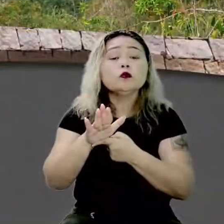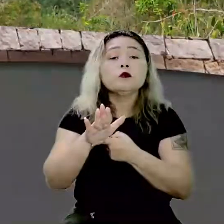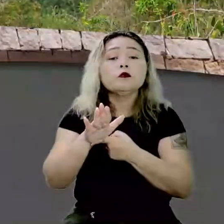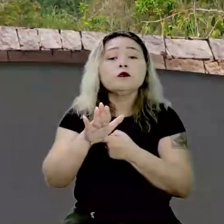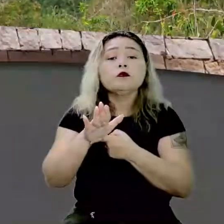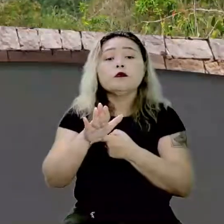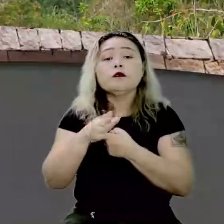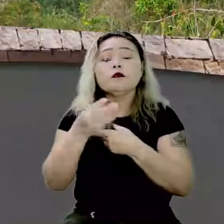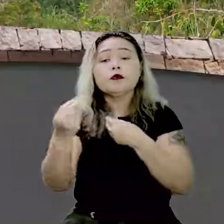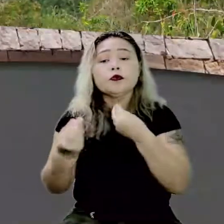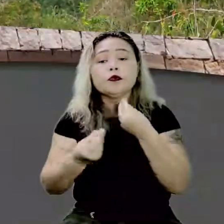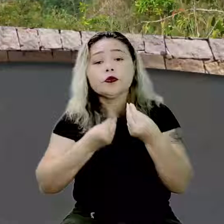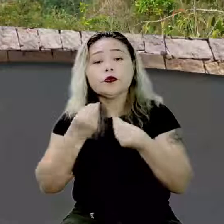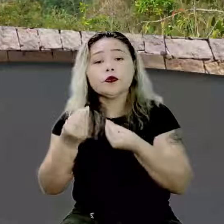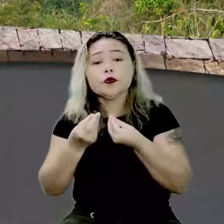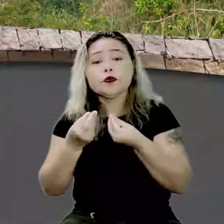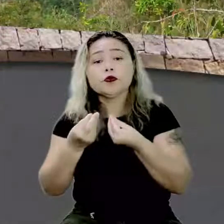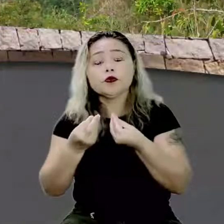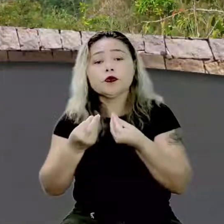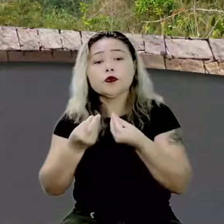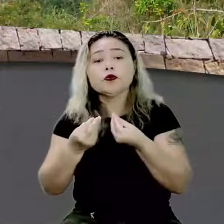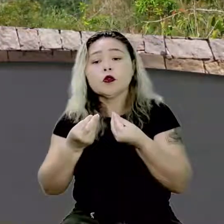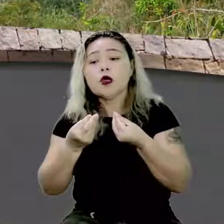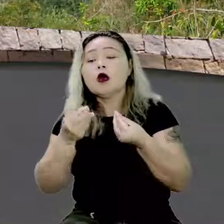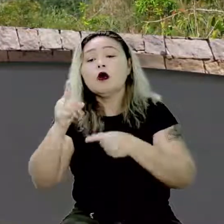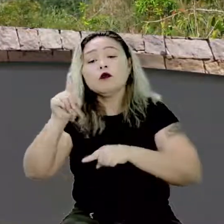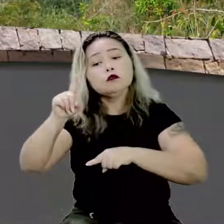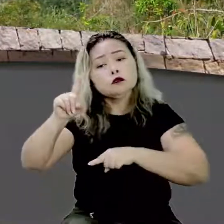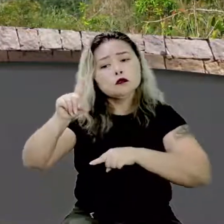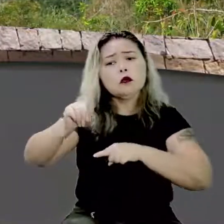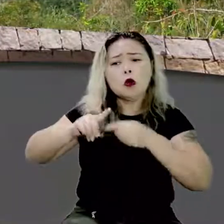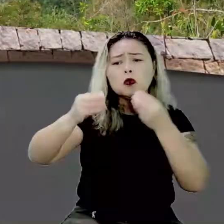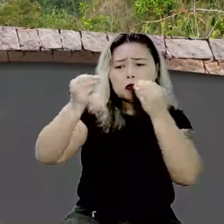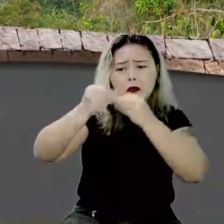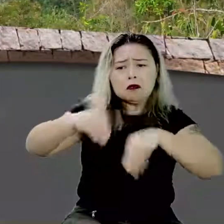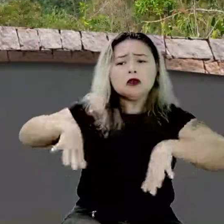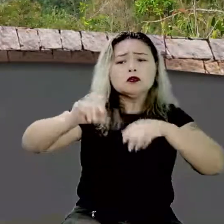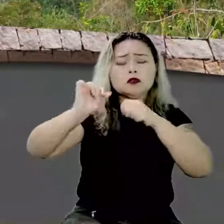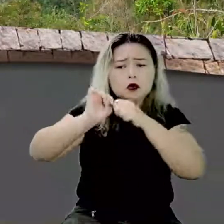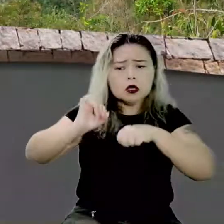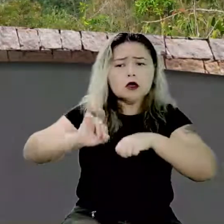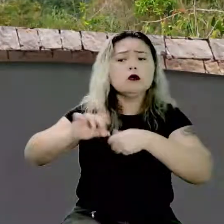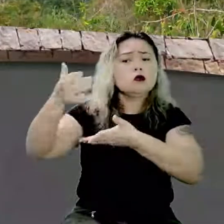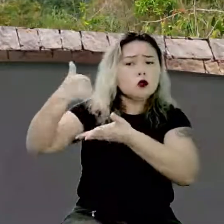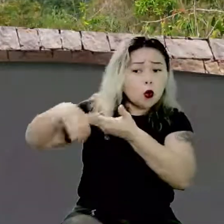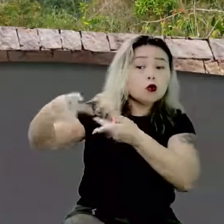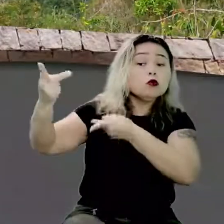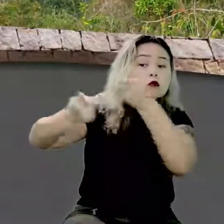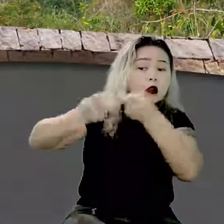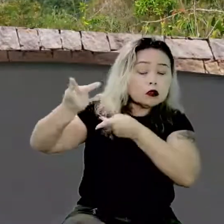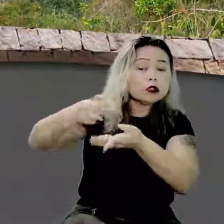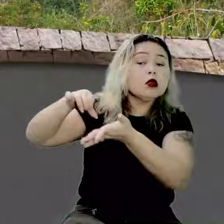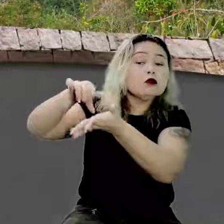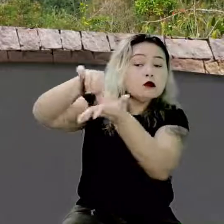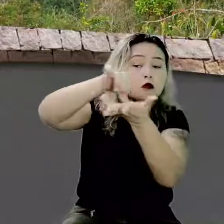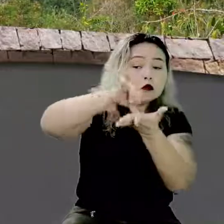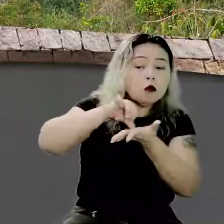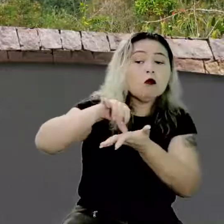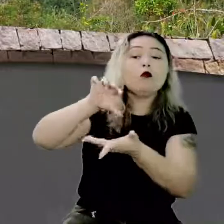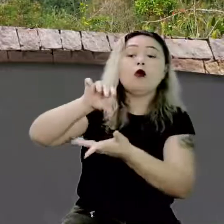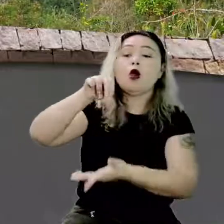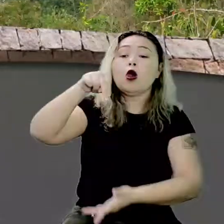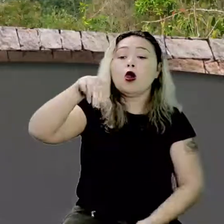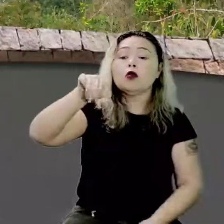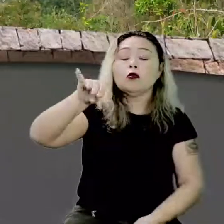a reparar muitos dos danos causados pelo Polo Noroeste, ok? Então, o